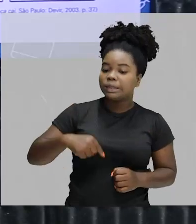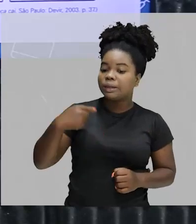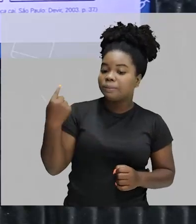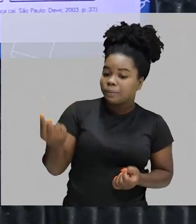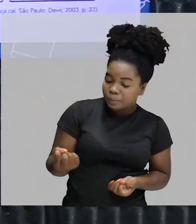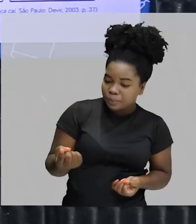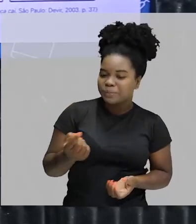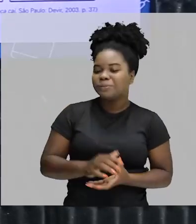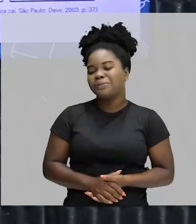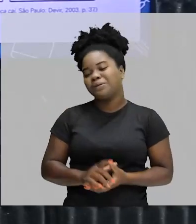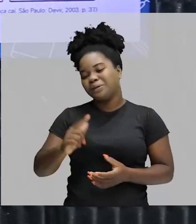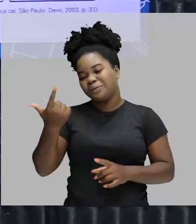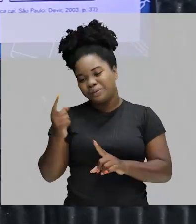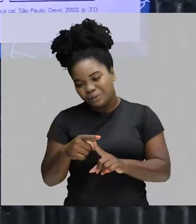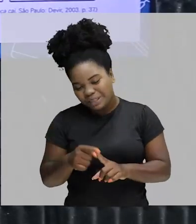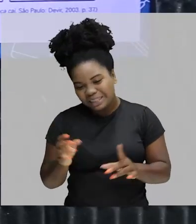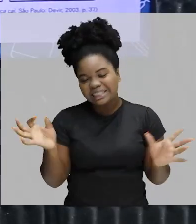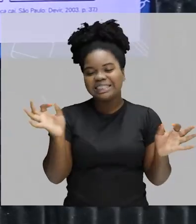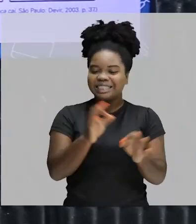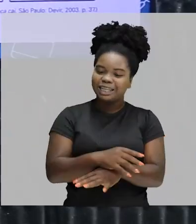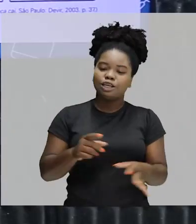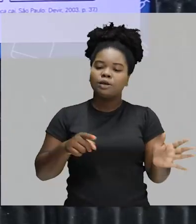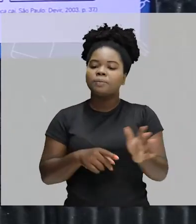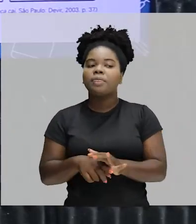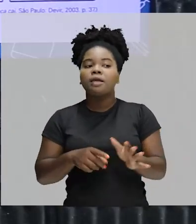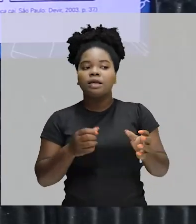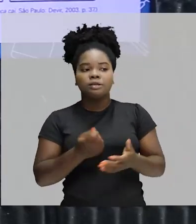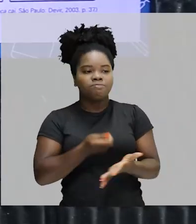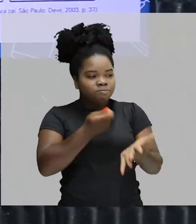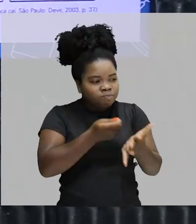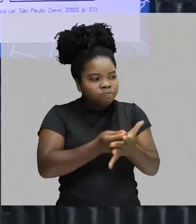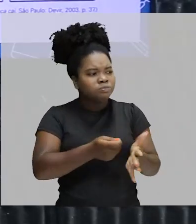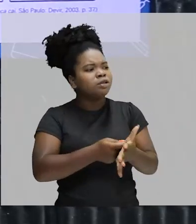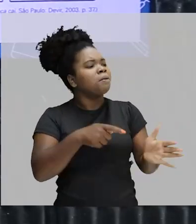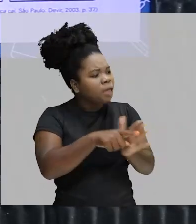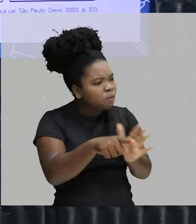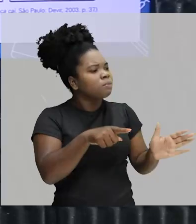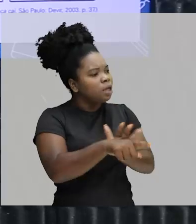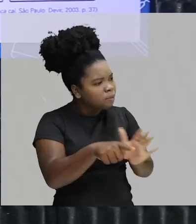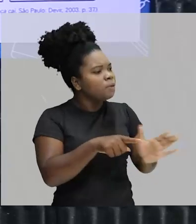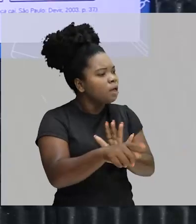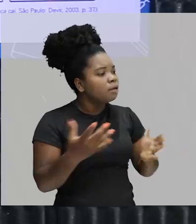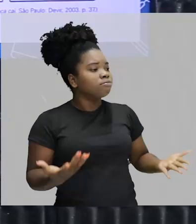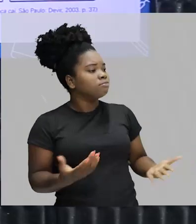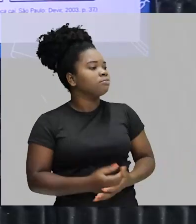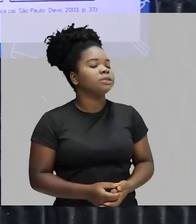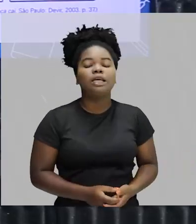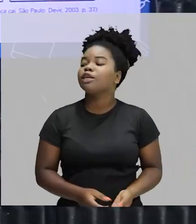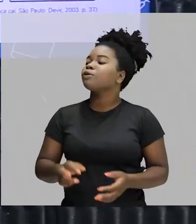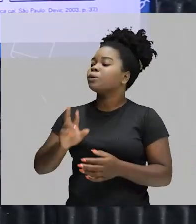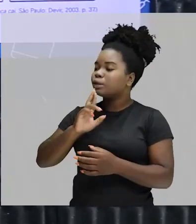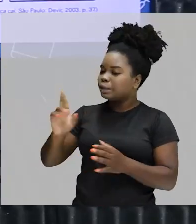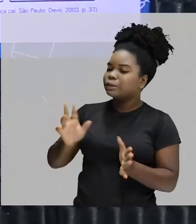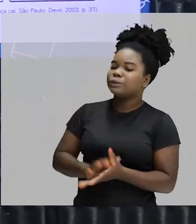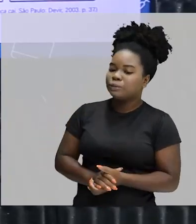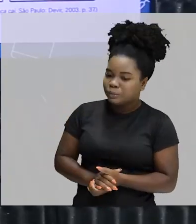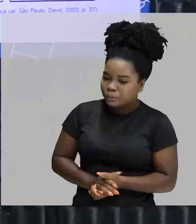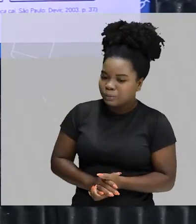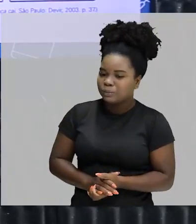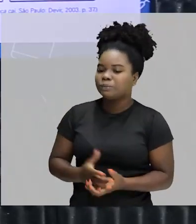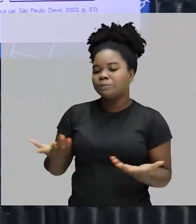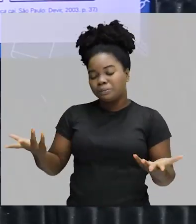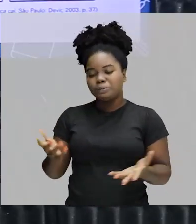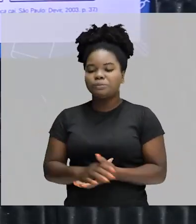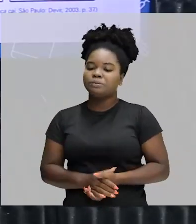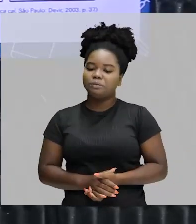forma. Então, ele fica insistindo para o outro perguntar por que ele está feliz, aí ele usa aí a flexão do adjetivo. Qual foi a flexão que ele usou?